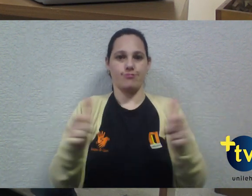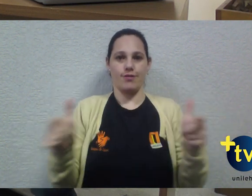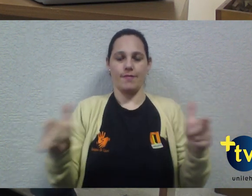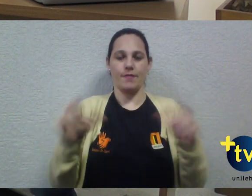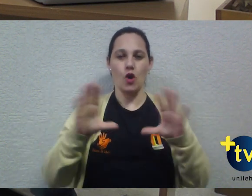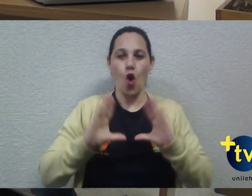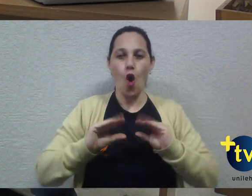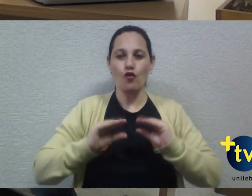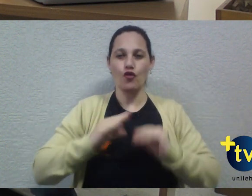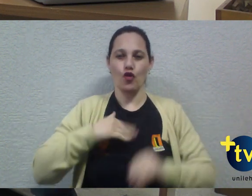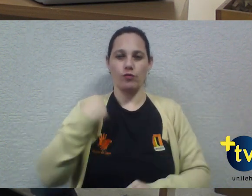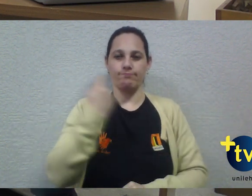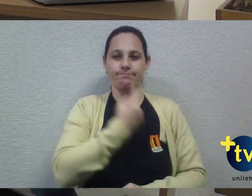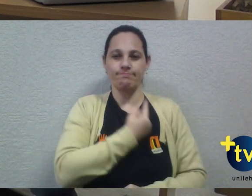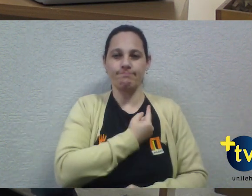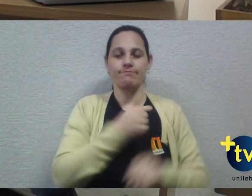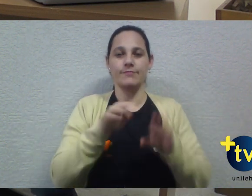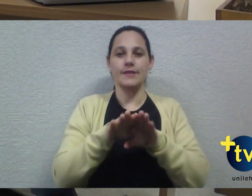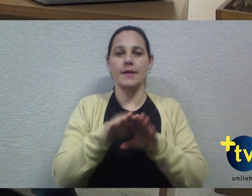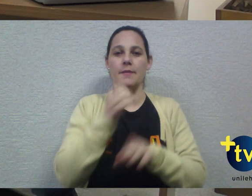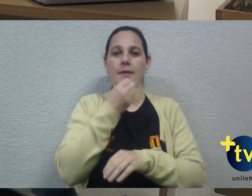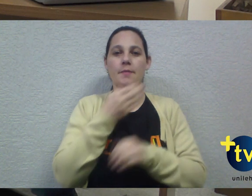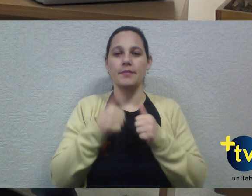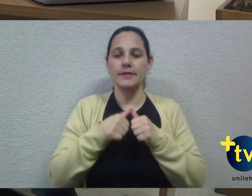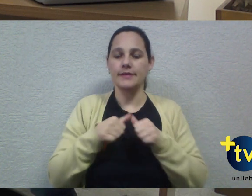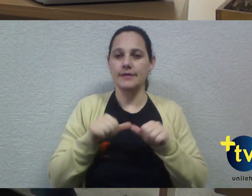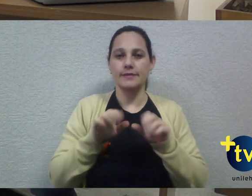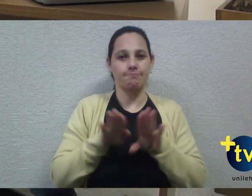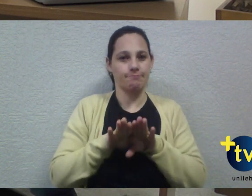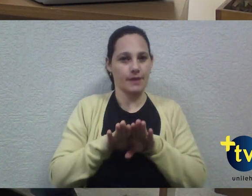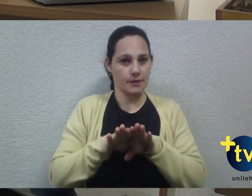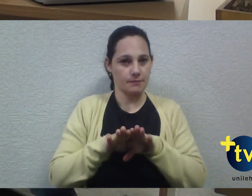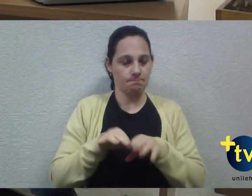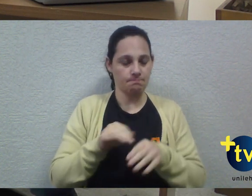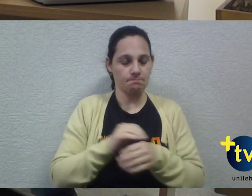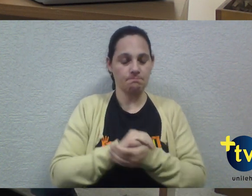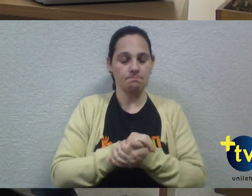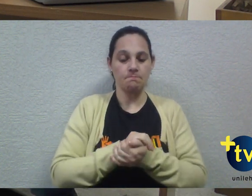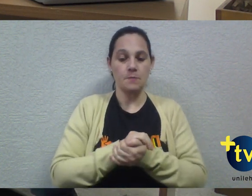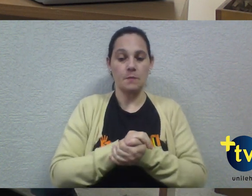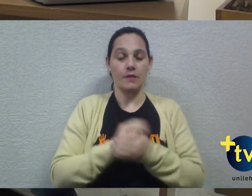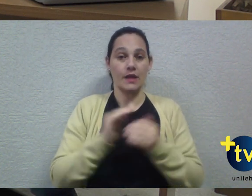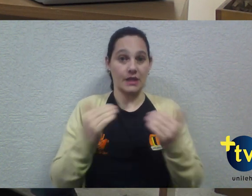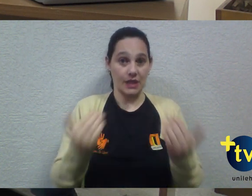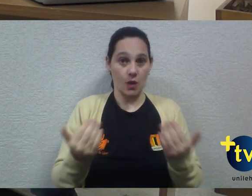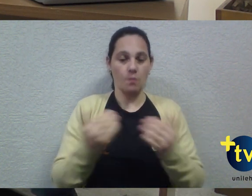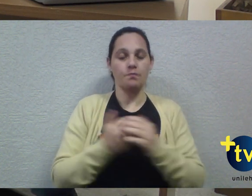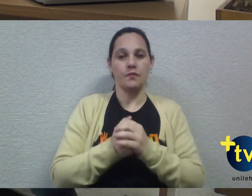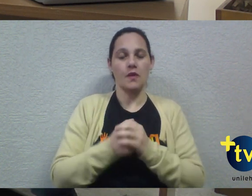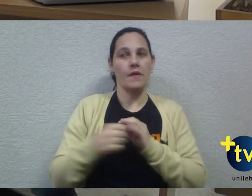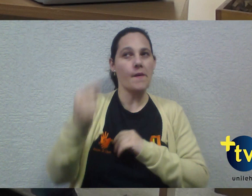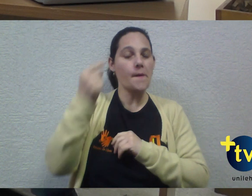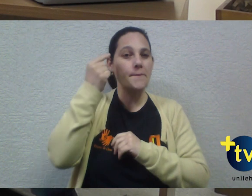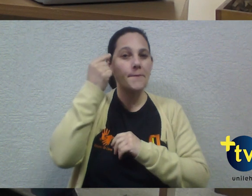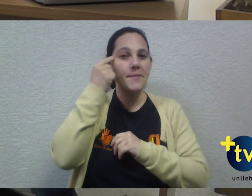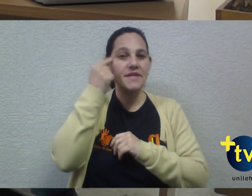bem-estar. Nossas necessidades humanas sempre são ilimitadas. Então, pegando alguns primeiros exemplos